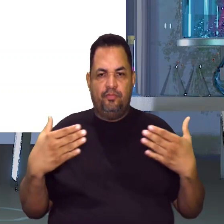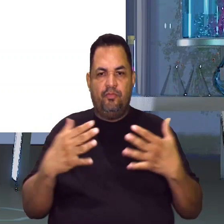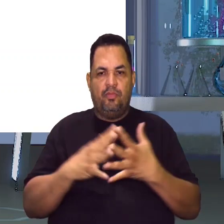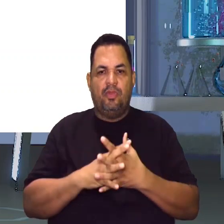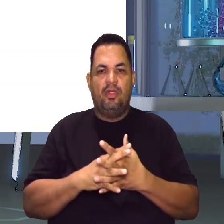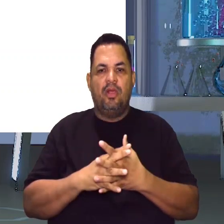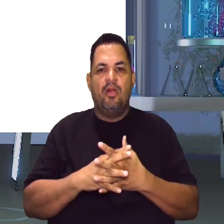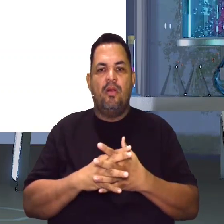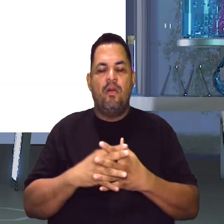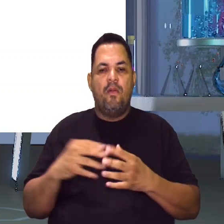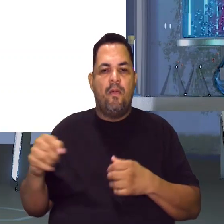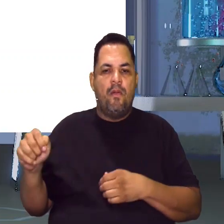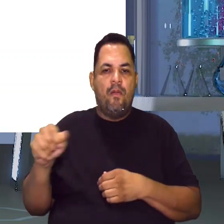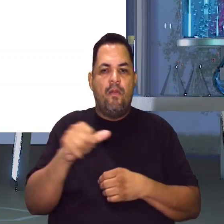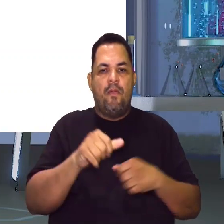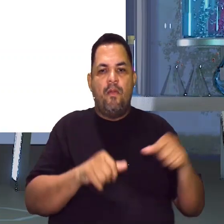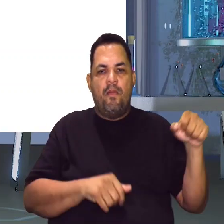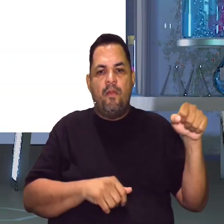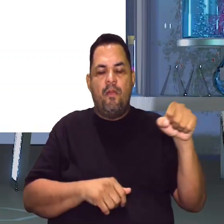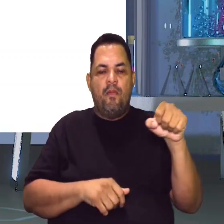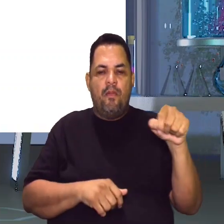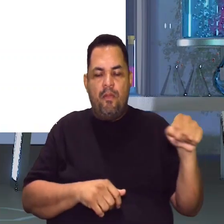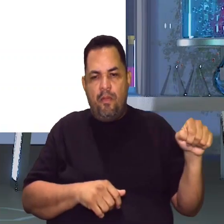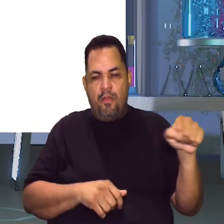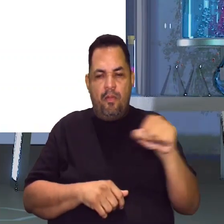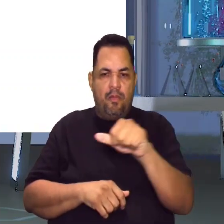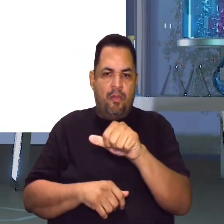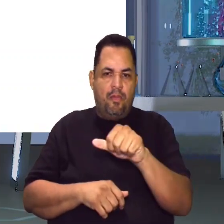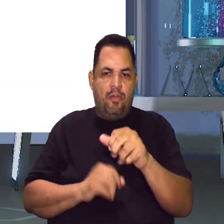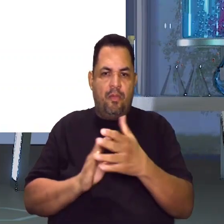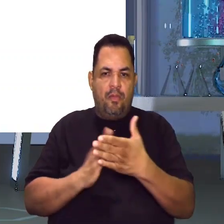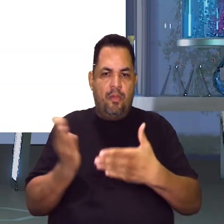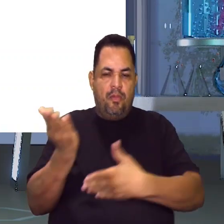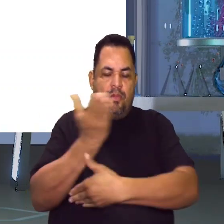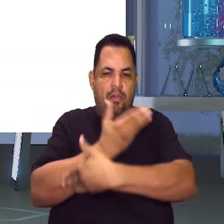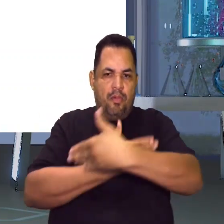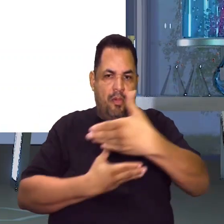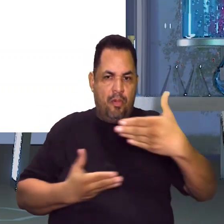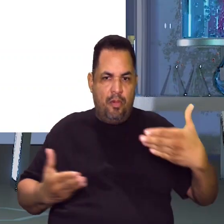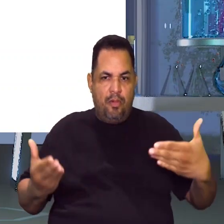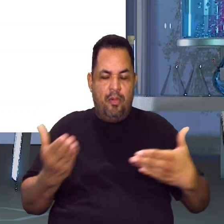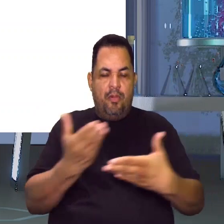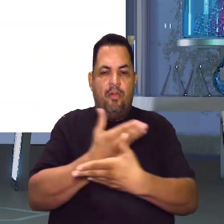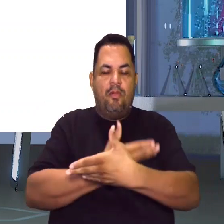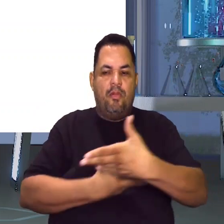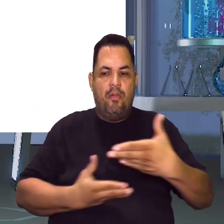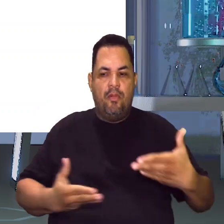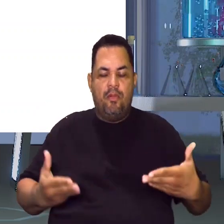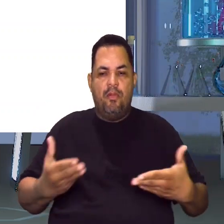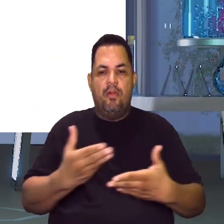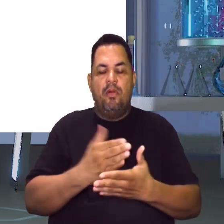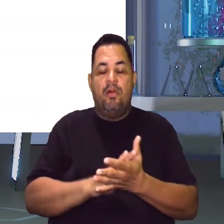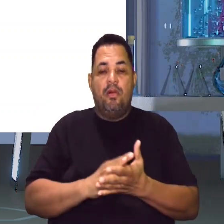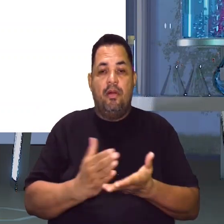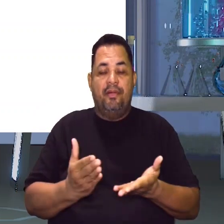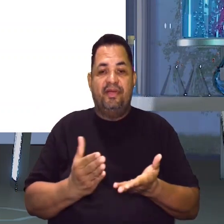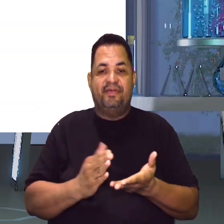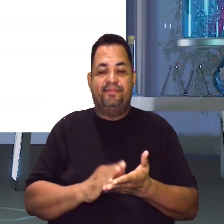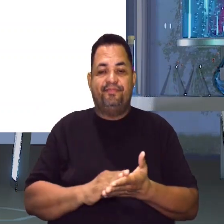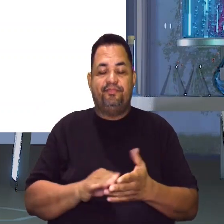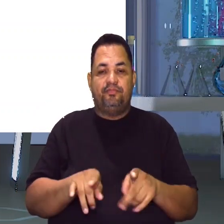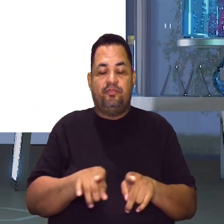complementam. Os elétrons de um átomo complementam do outro, o outro desse. Aí